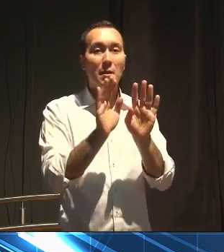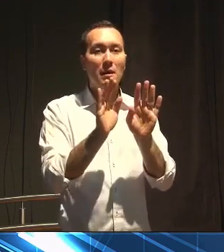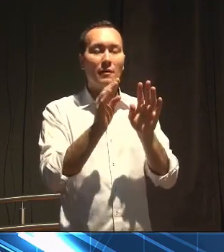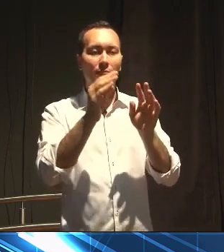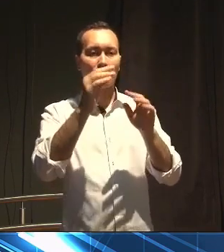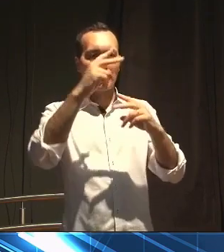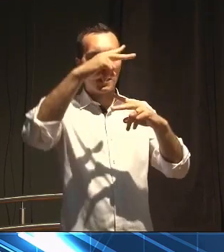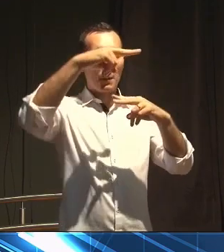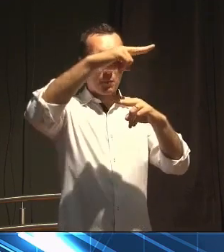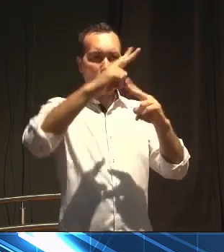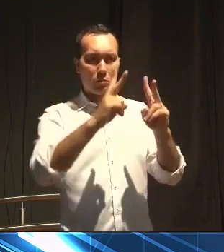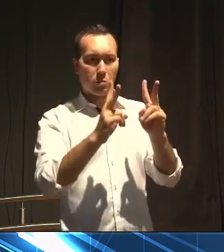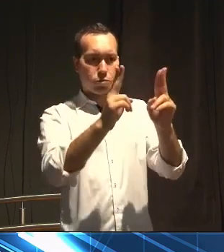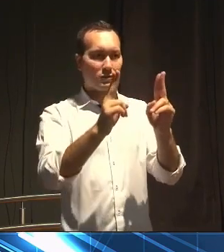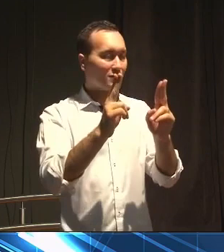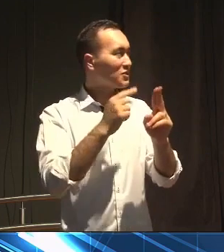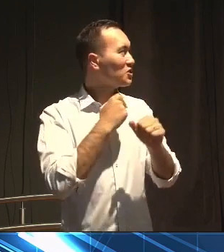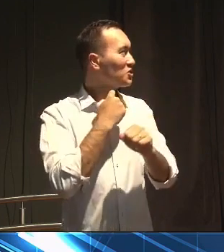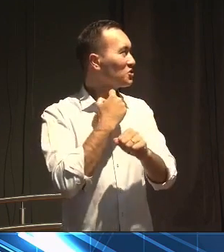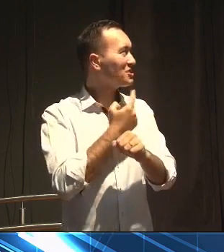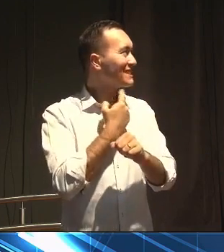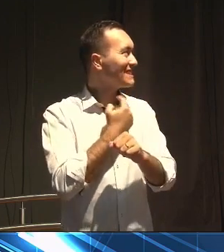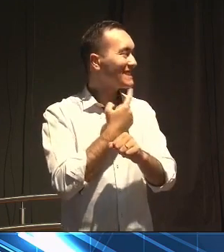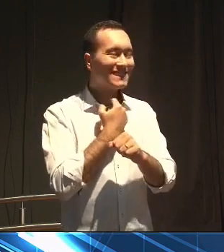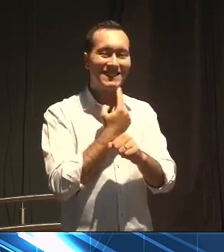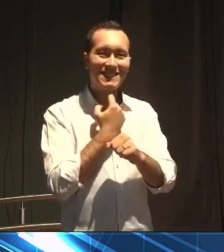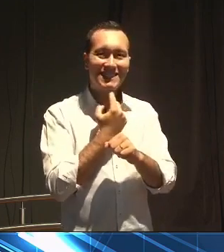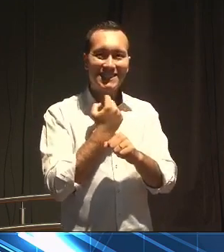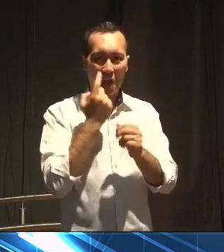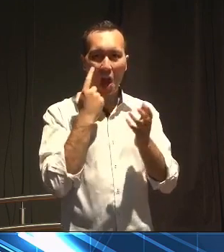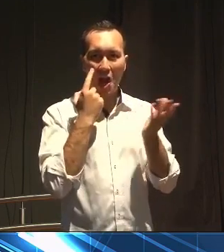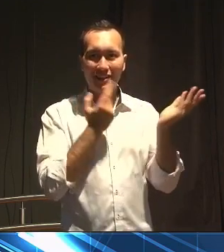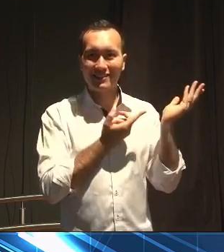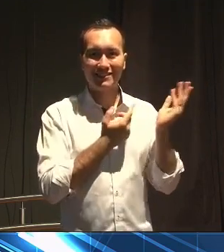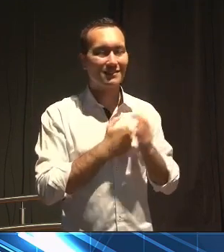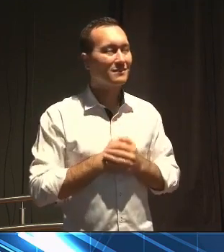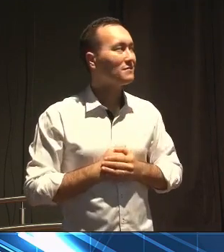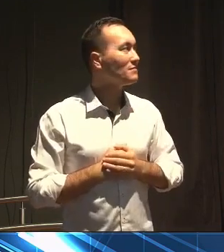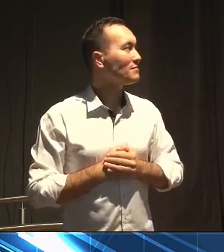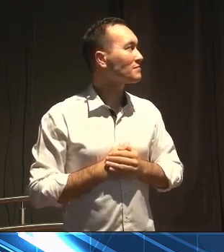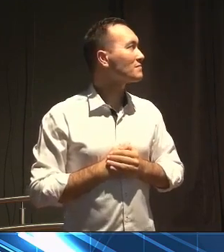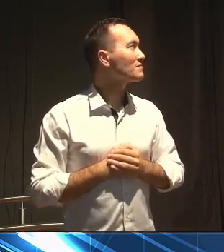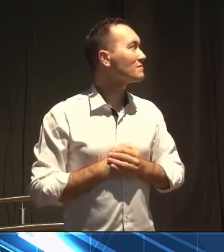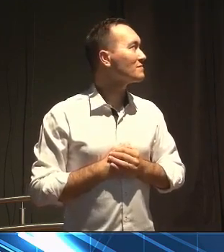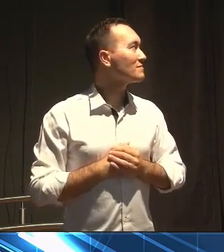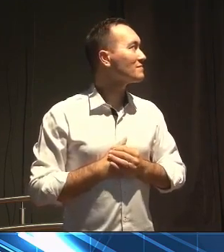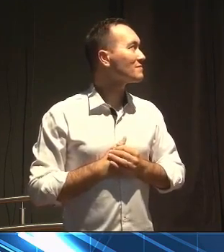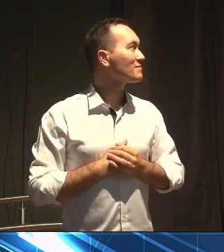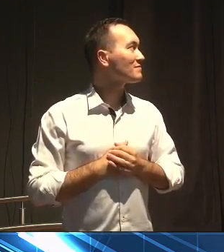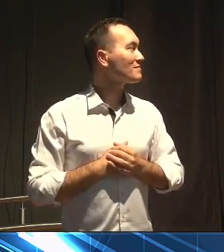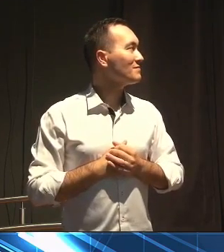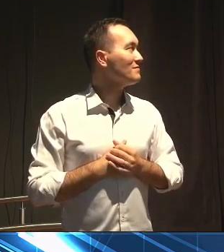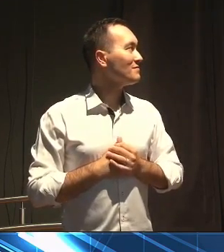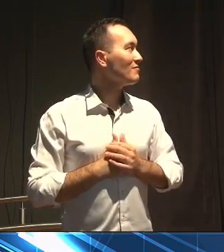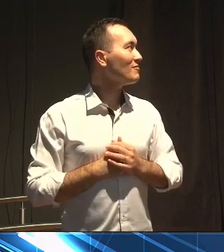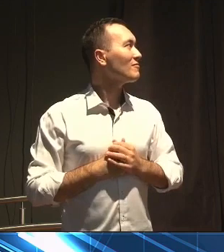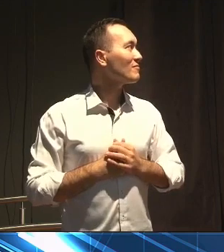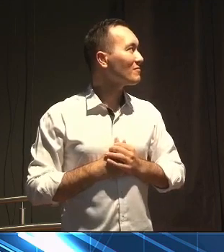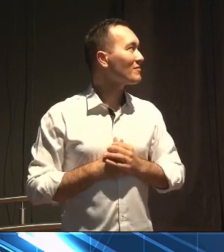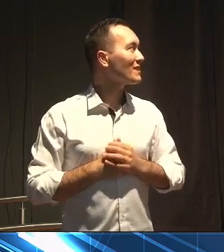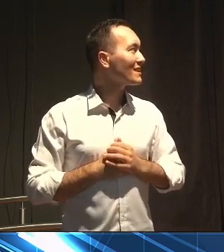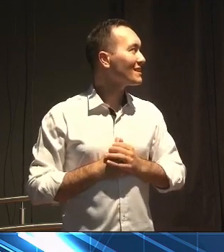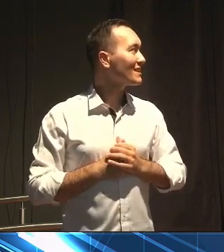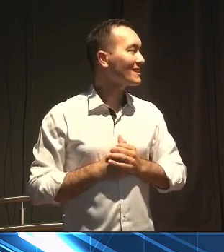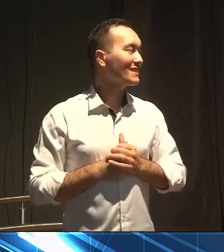eu arquivei todas essas fotos. Eu arquivou, elas nunca existiram. e dizer como está se sentindo no